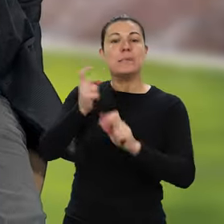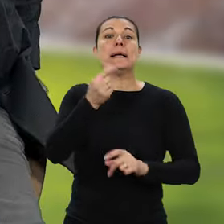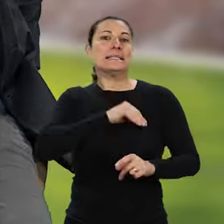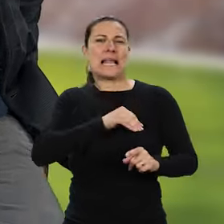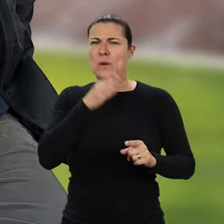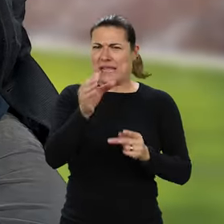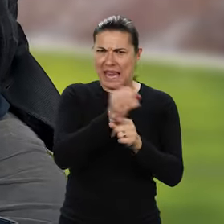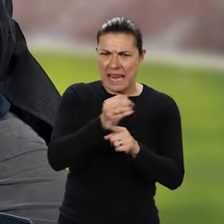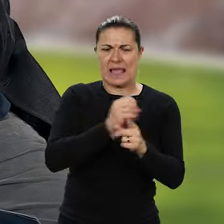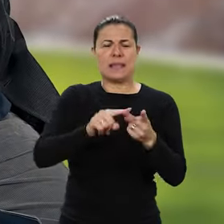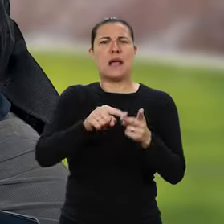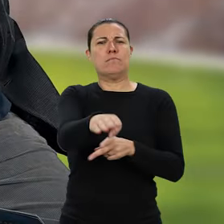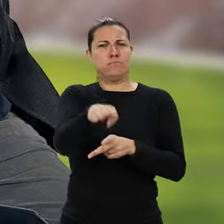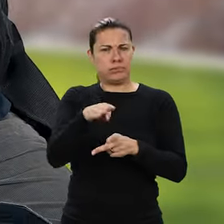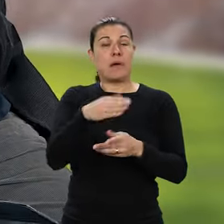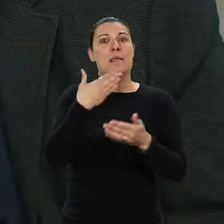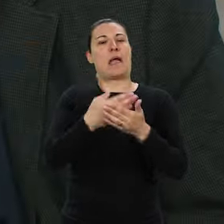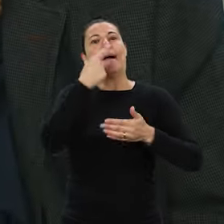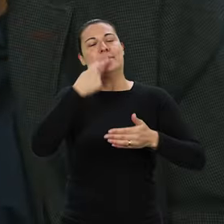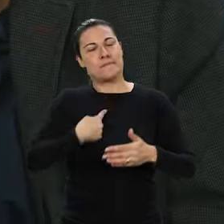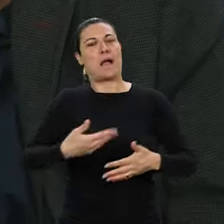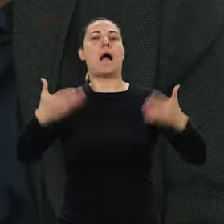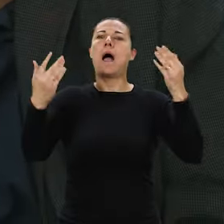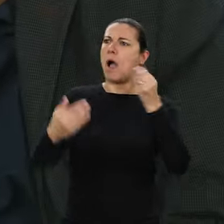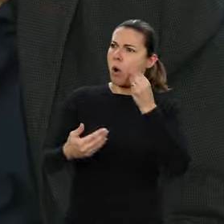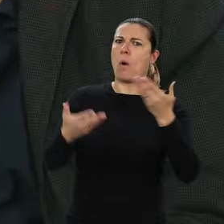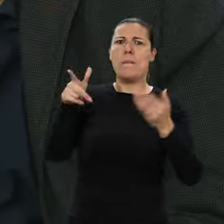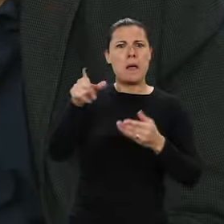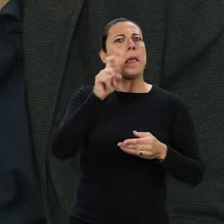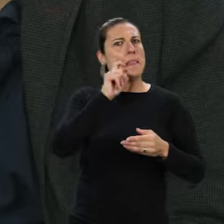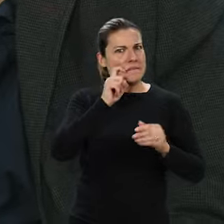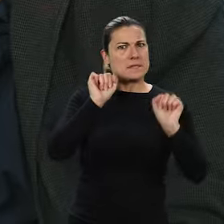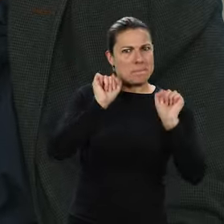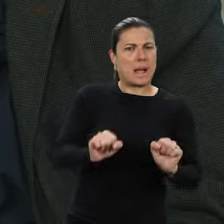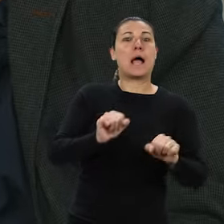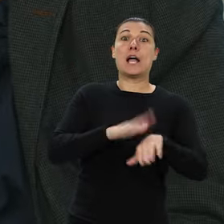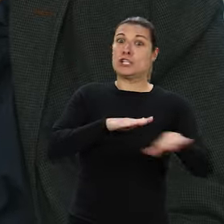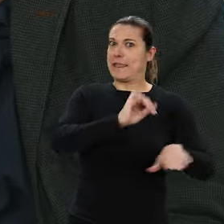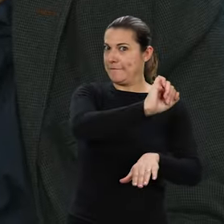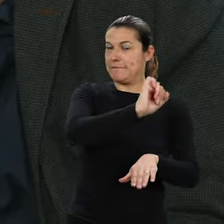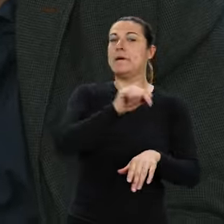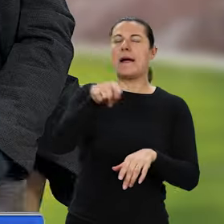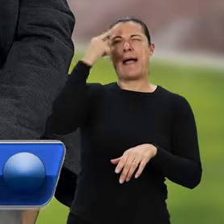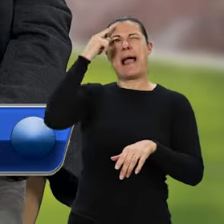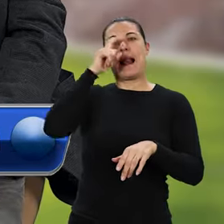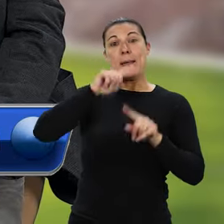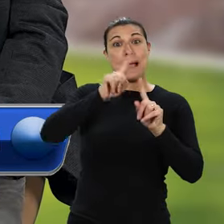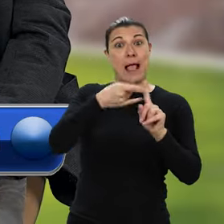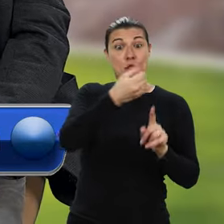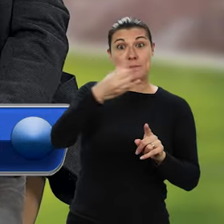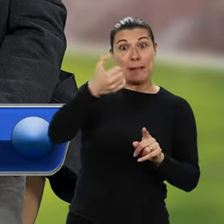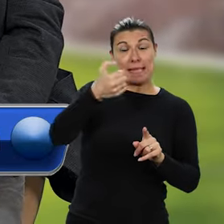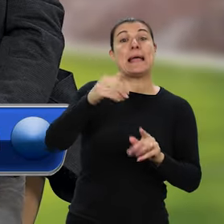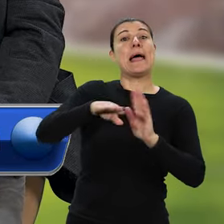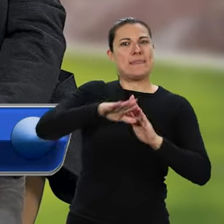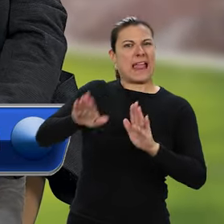diz nada sobre salários, chuta, forte! Incrível! É um grande defesa do guarda-redes da esquerda. Bom, olha, isto lembra 2015.